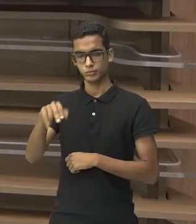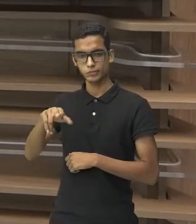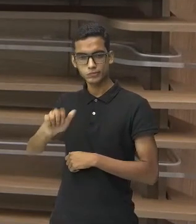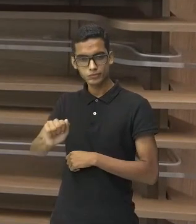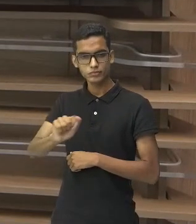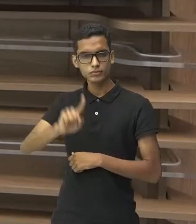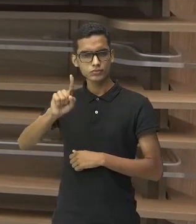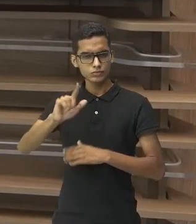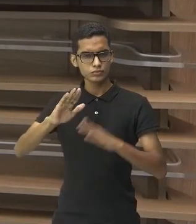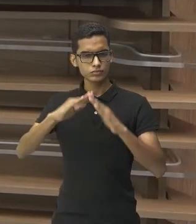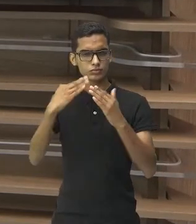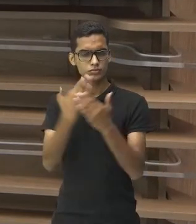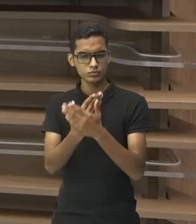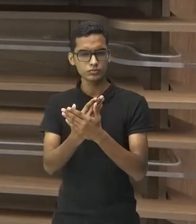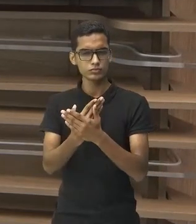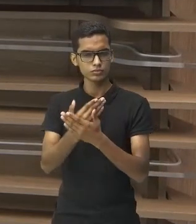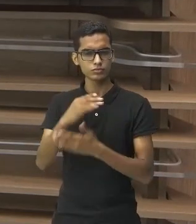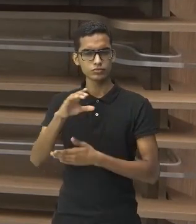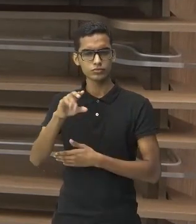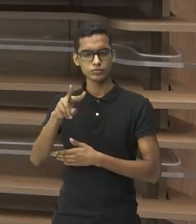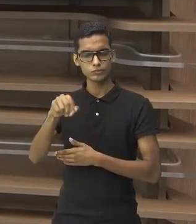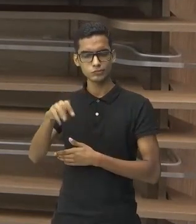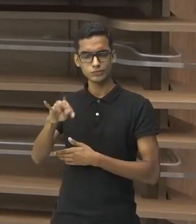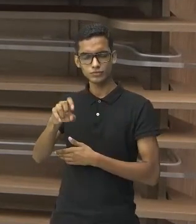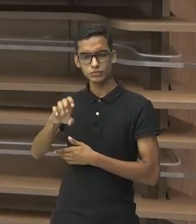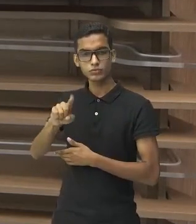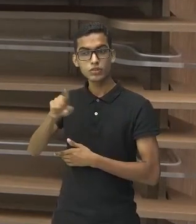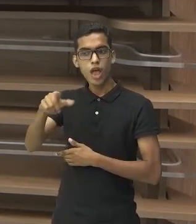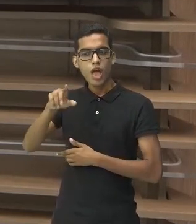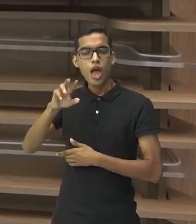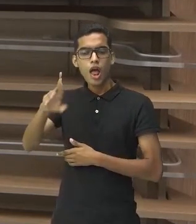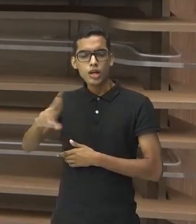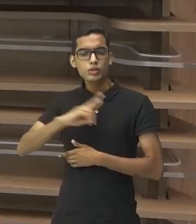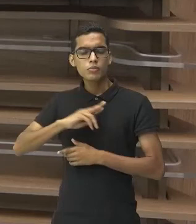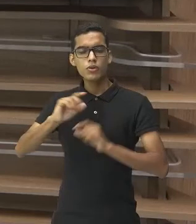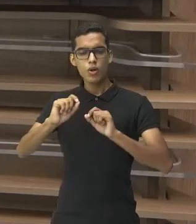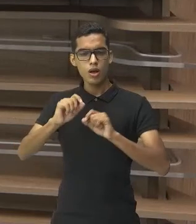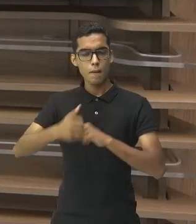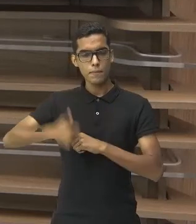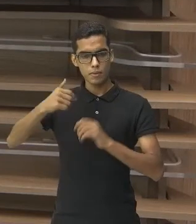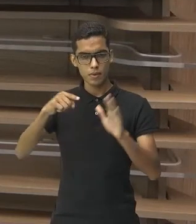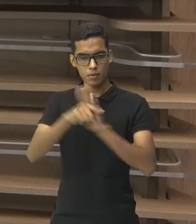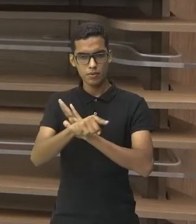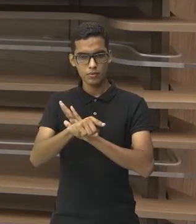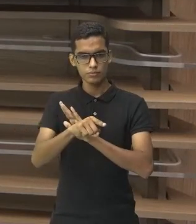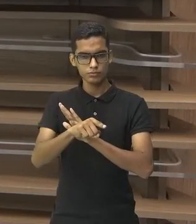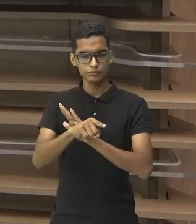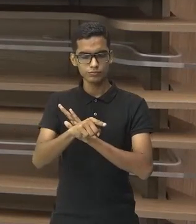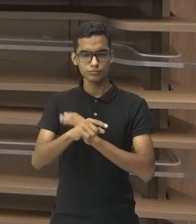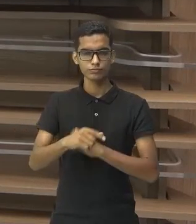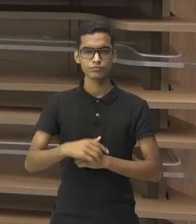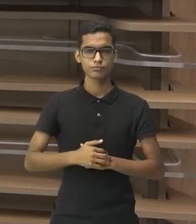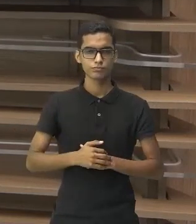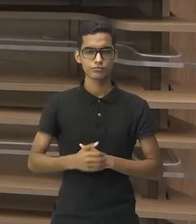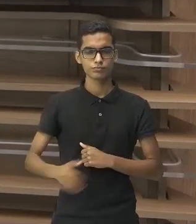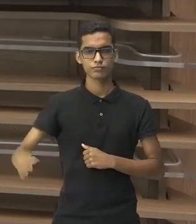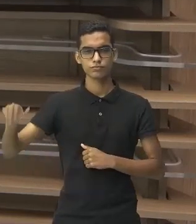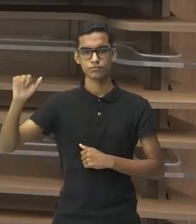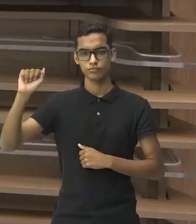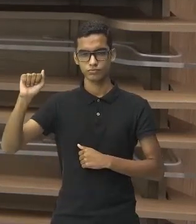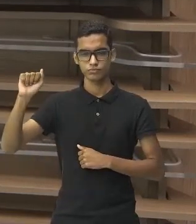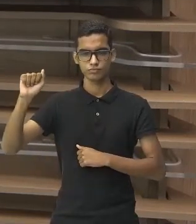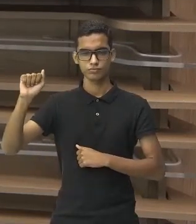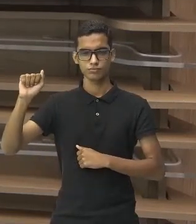Escola Estadual Vicente Teles de Souza, respondeu que a primeira questão, questão número 1, é a alternativa de